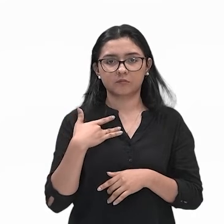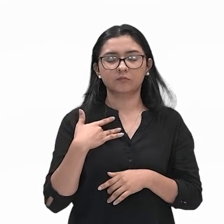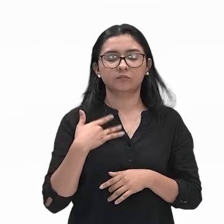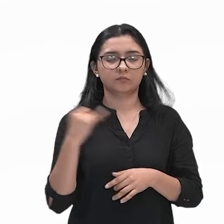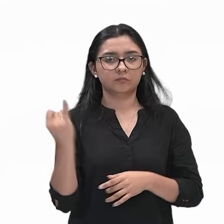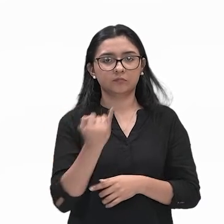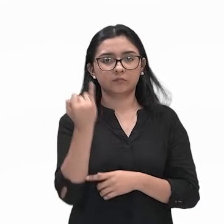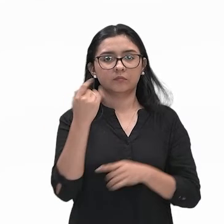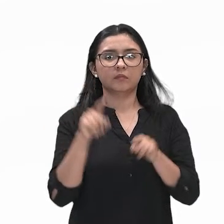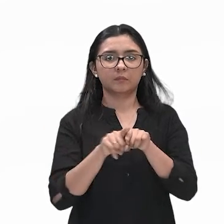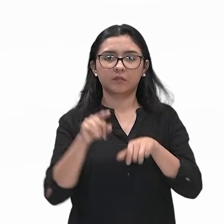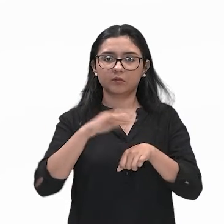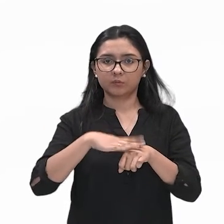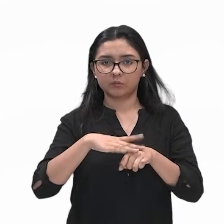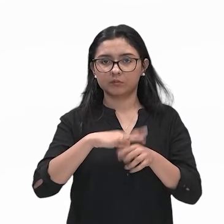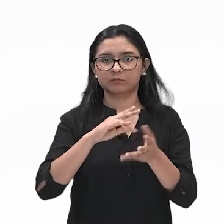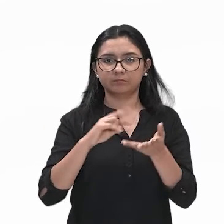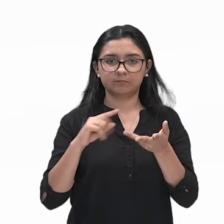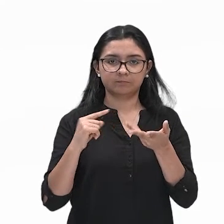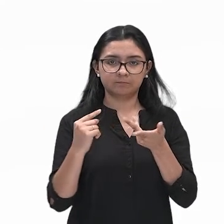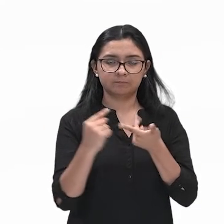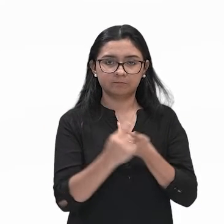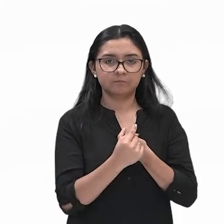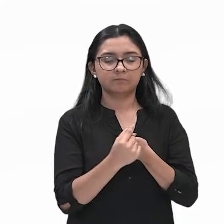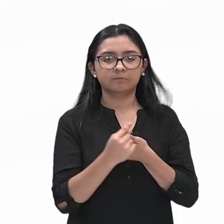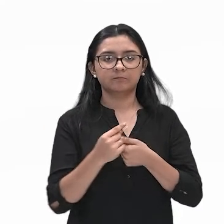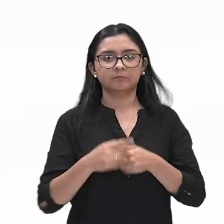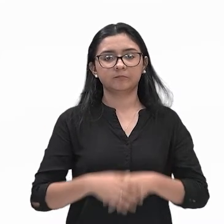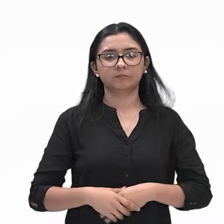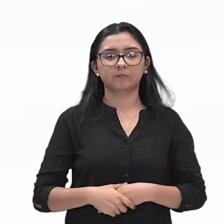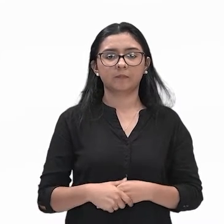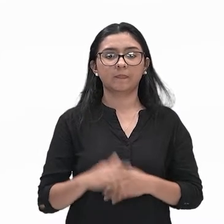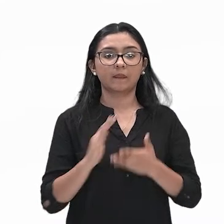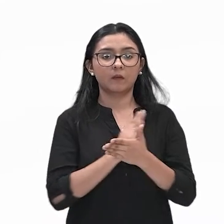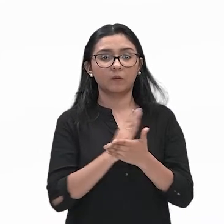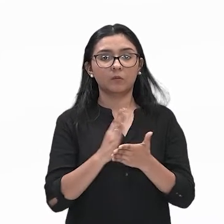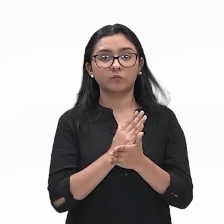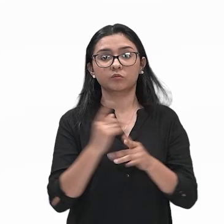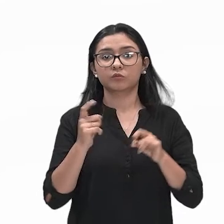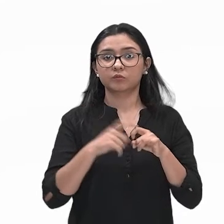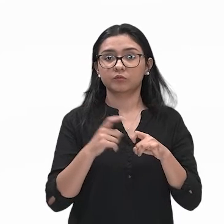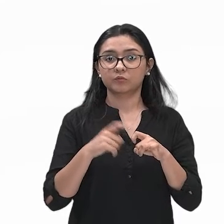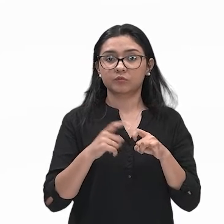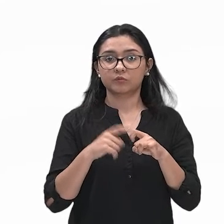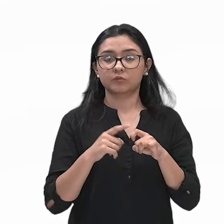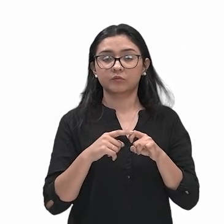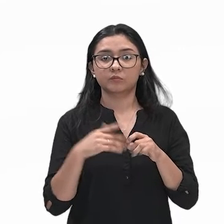também doenças. Em casos específicos, alguns médicos acabam